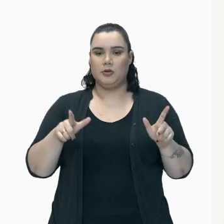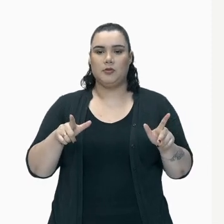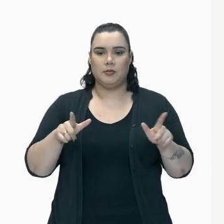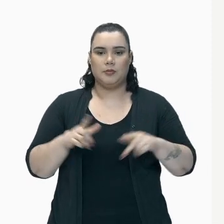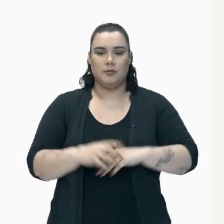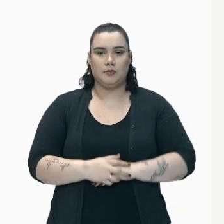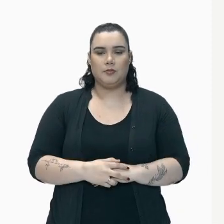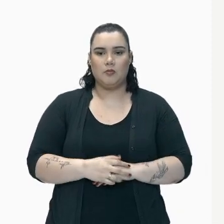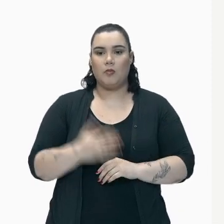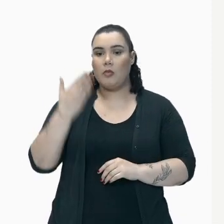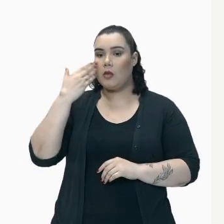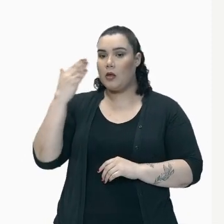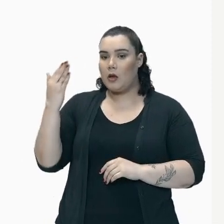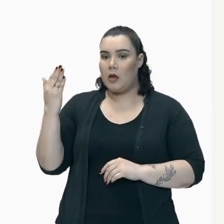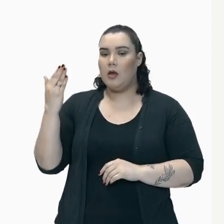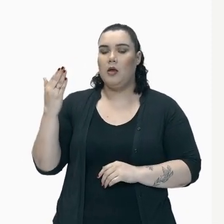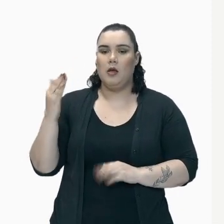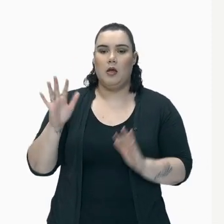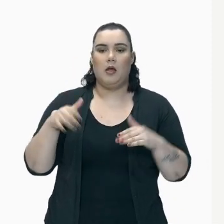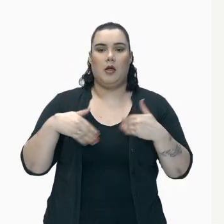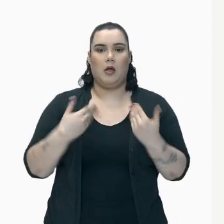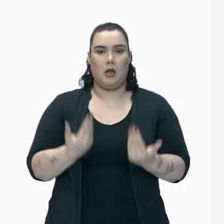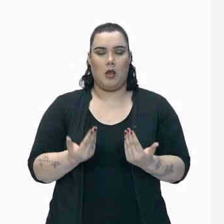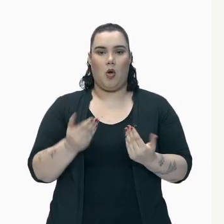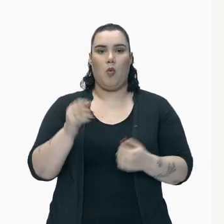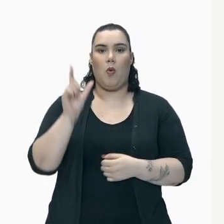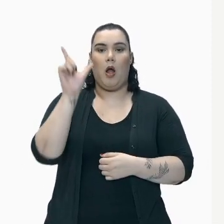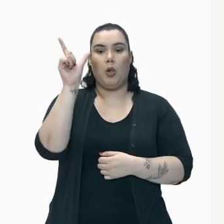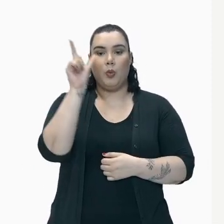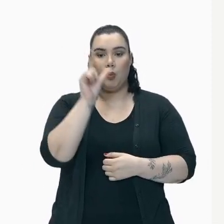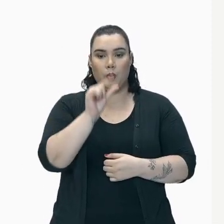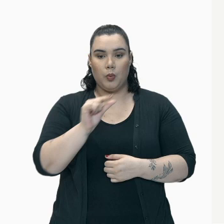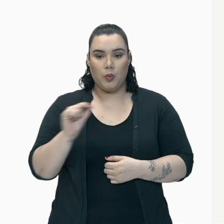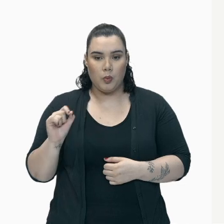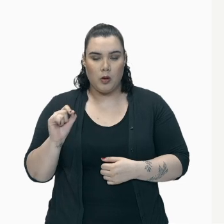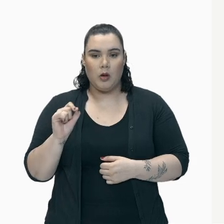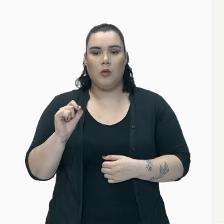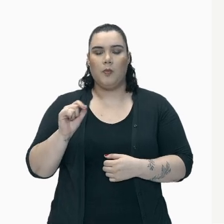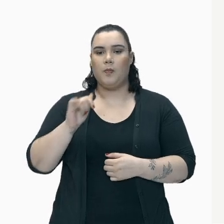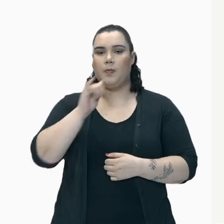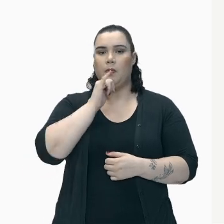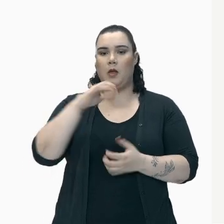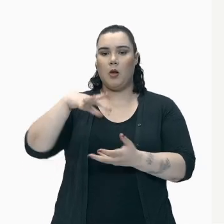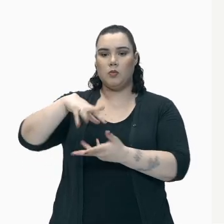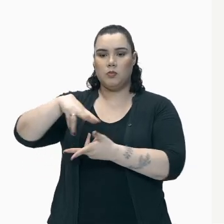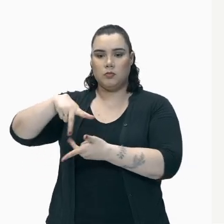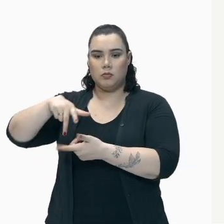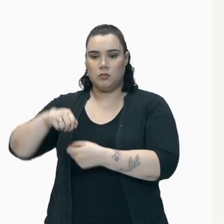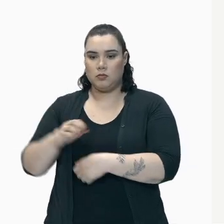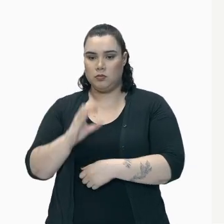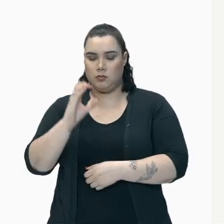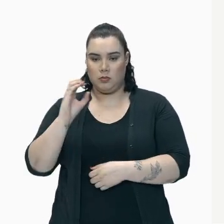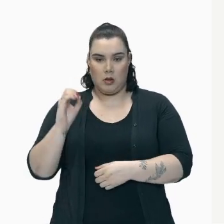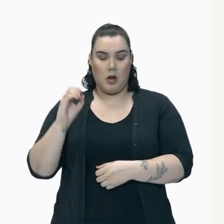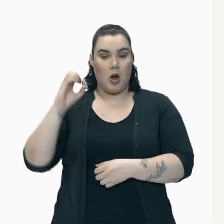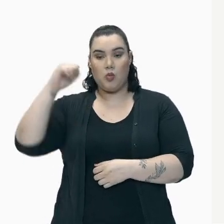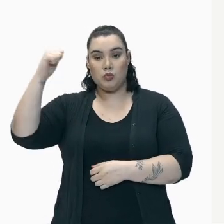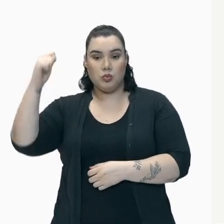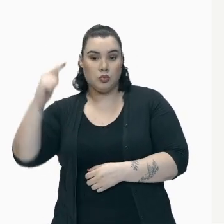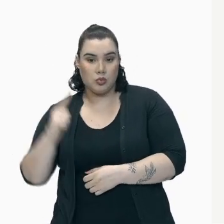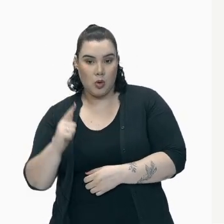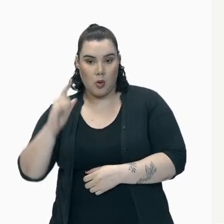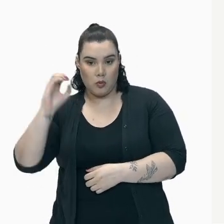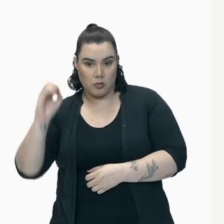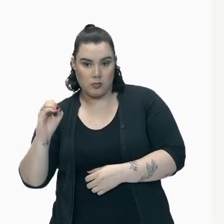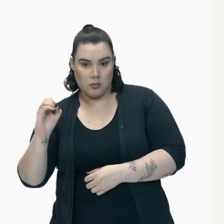eclipse solar, onde a Lua se interpôs entre o Sol e a Terra, tá, pessoal?